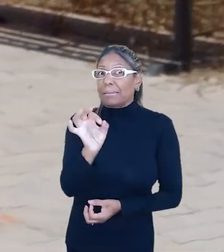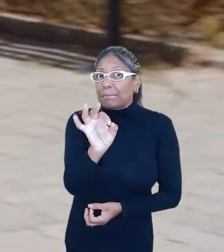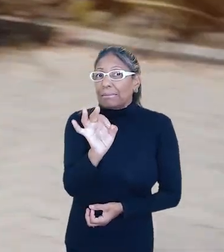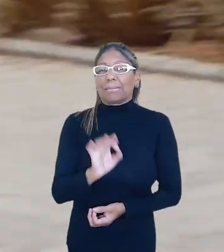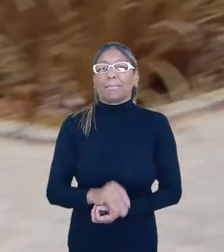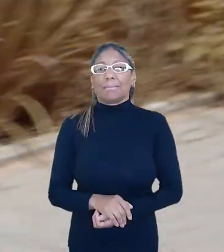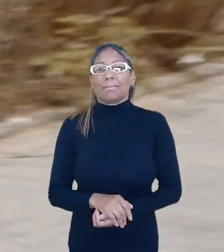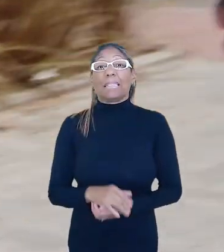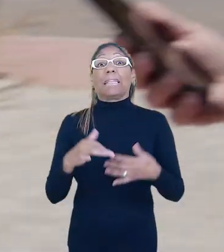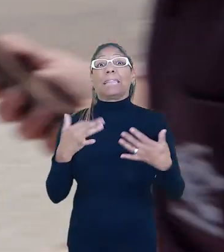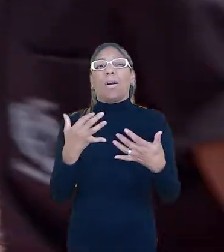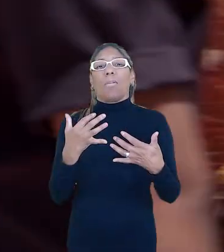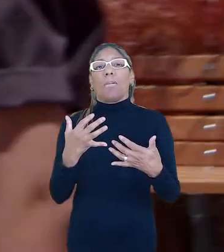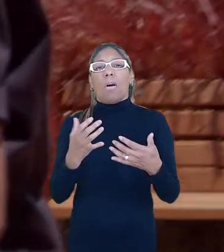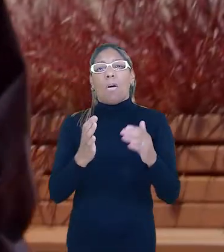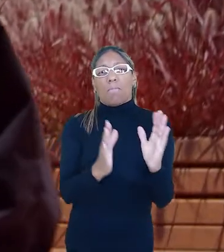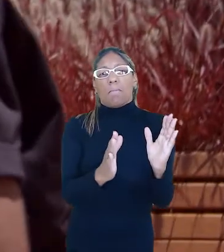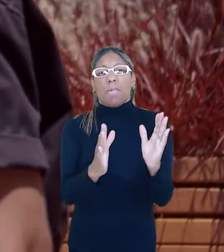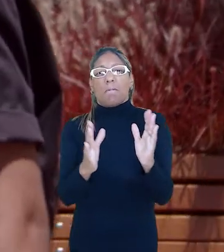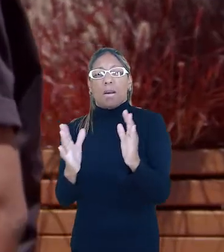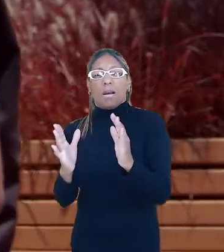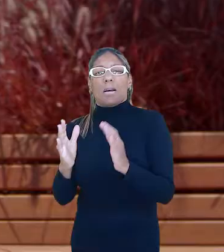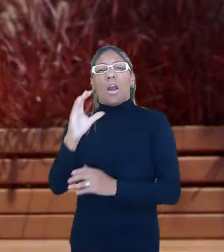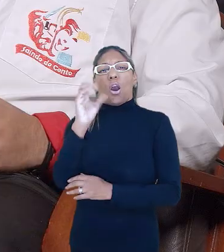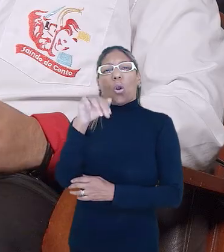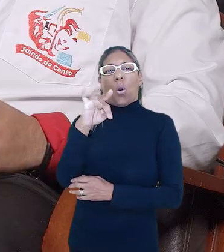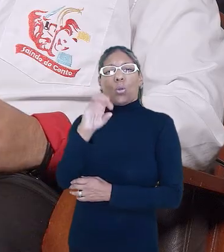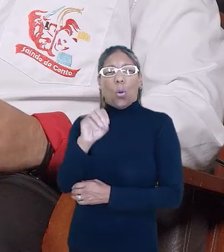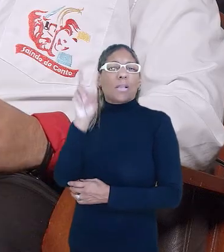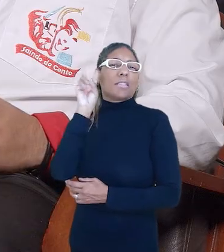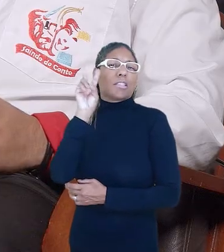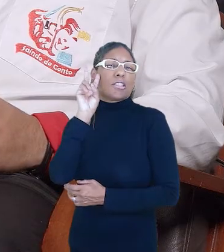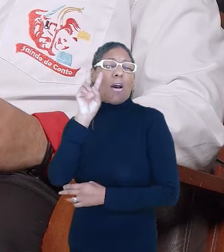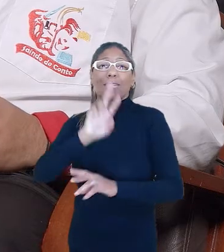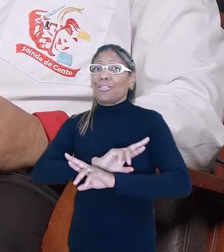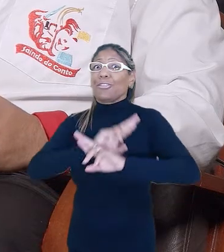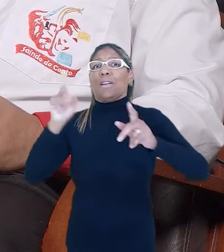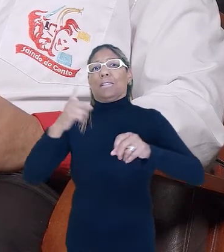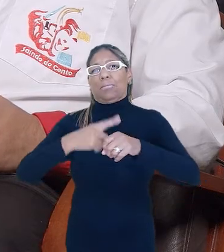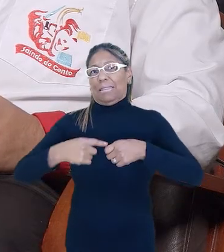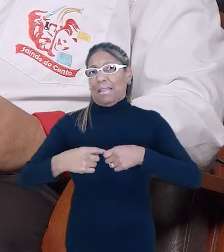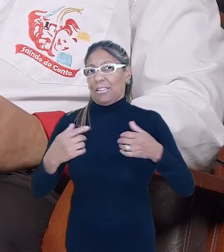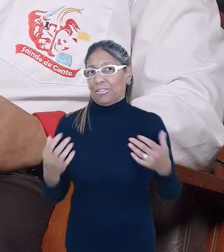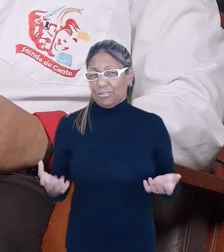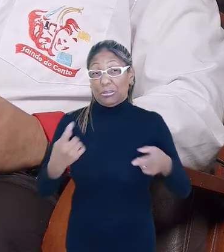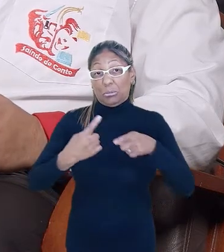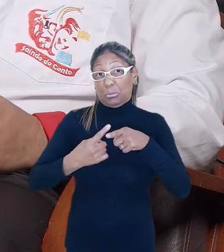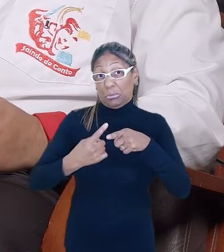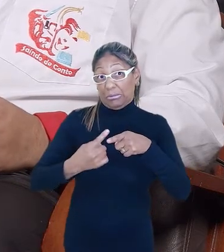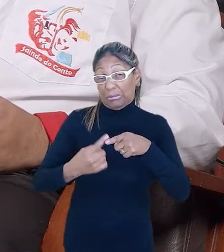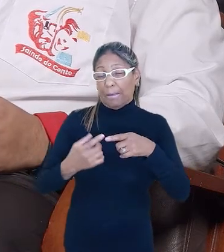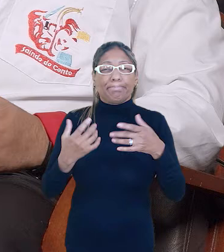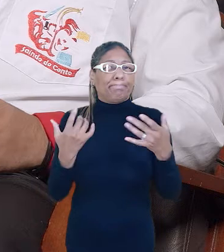Isso! O Saindo do Conto, ele veio da vontade de fazer um grupo que fosse um diferencial para a cidade. Tati